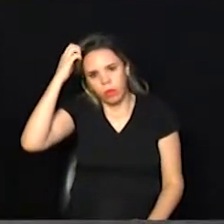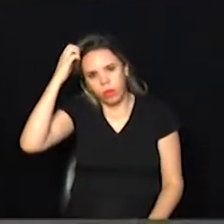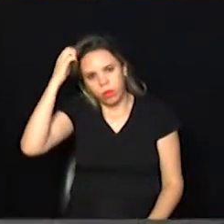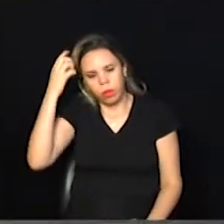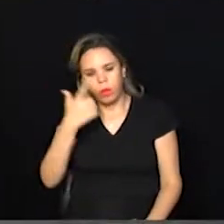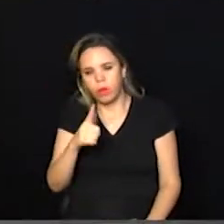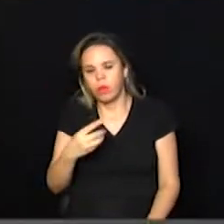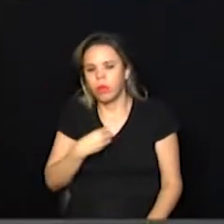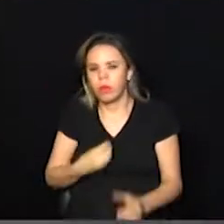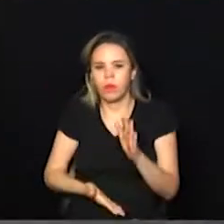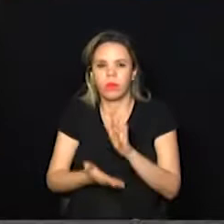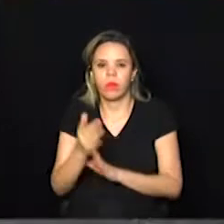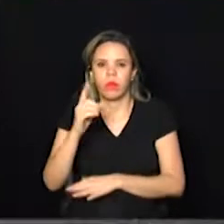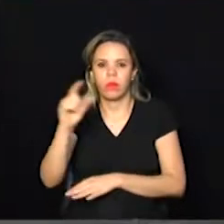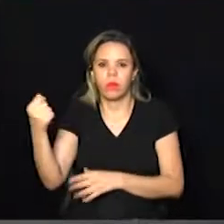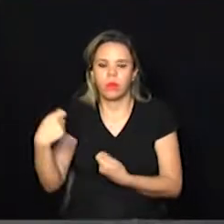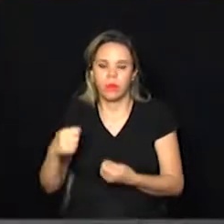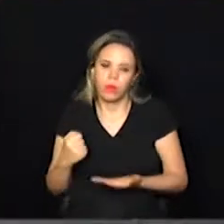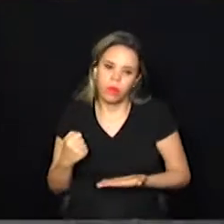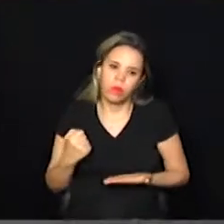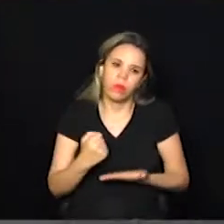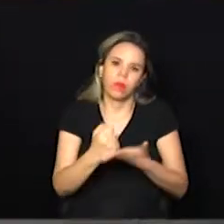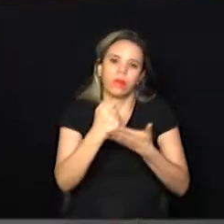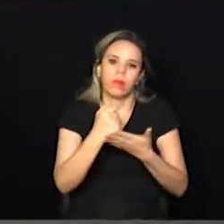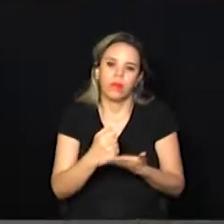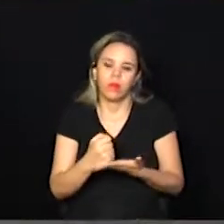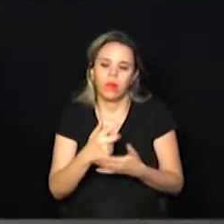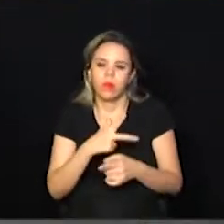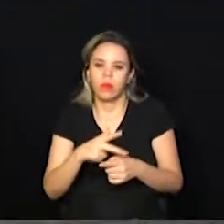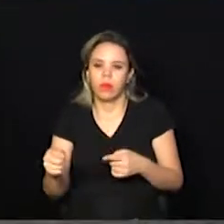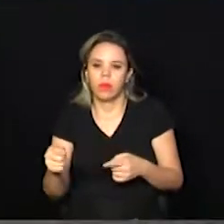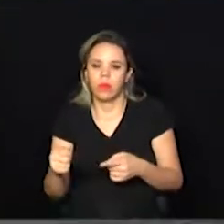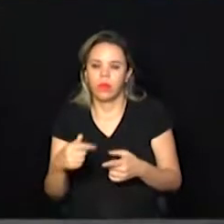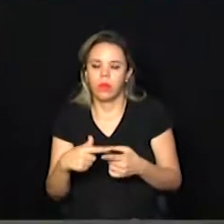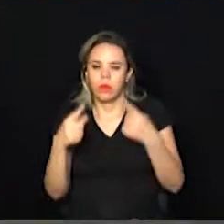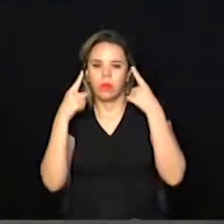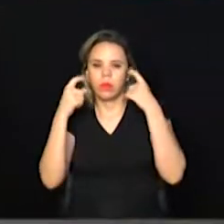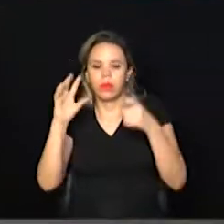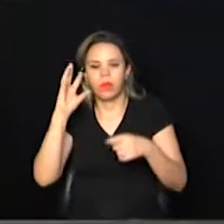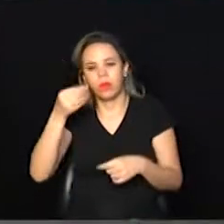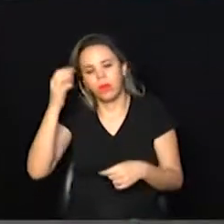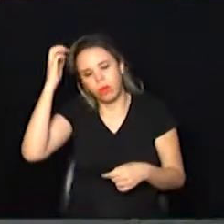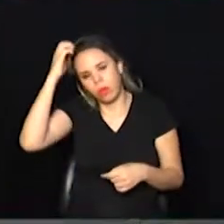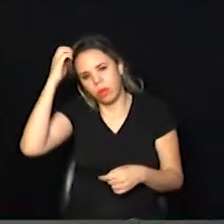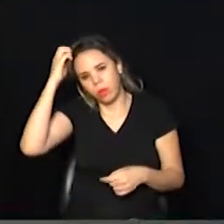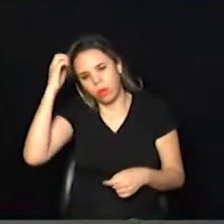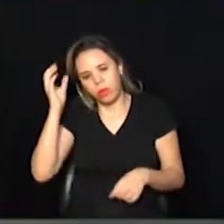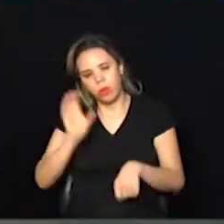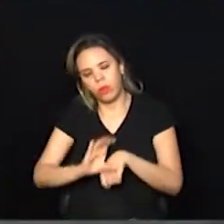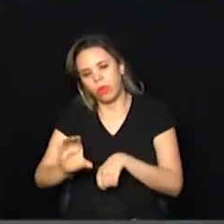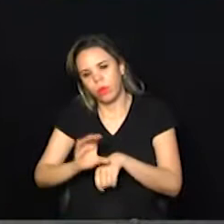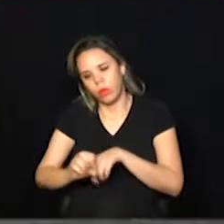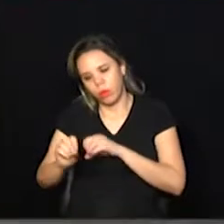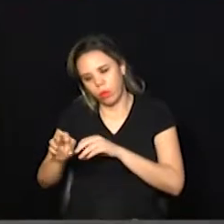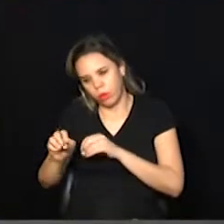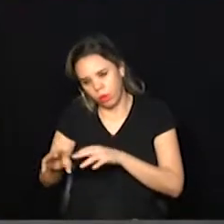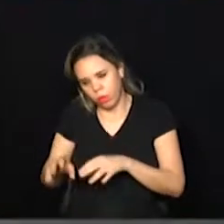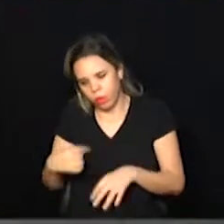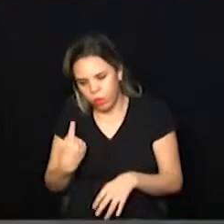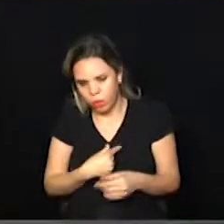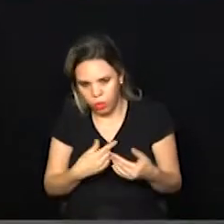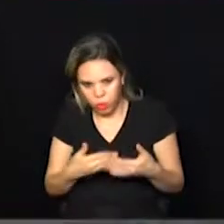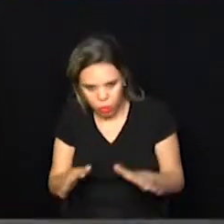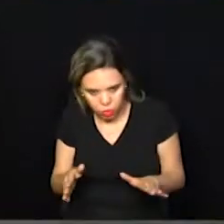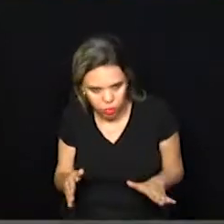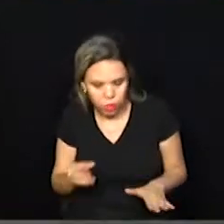desse ciclo, precisam de uma ajuda para sair desse ciclo. E nós entendemos que, com a capacitação, nós abrimos mais